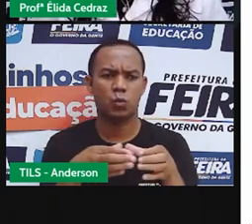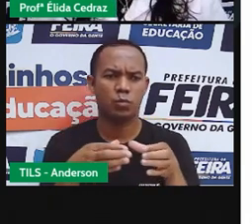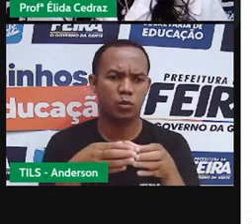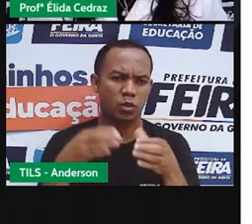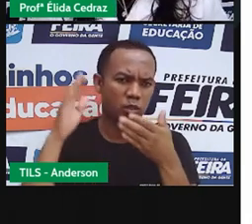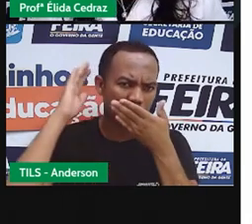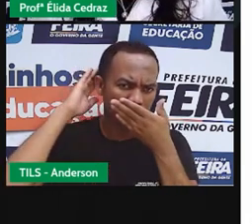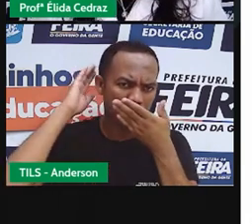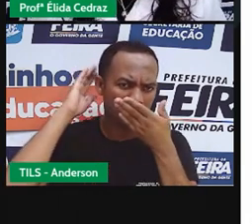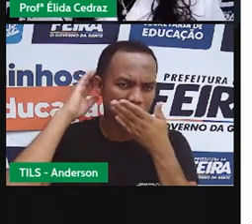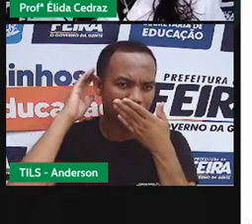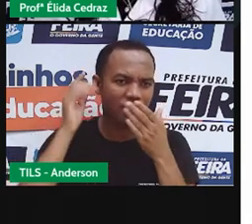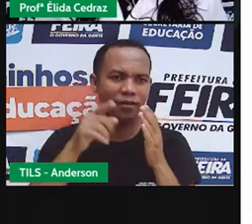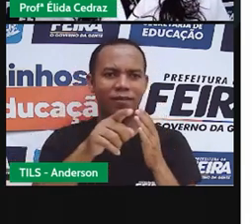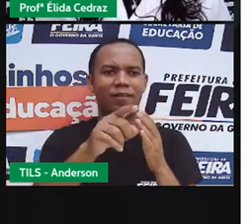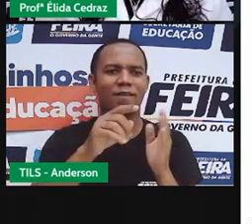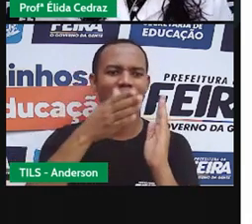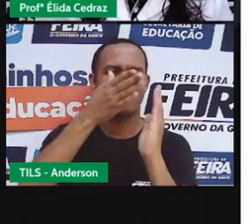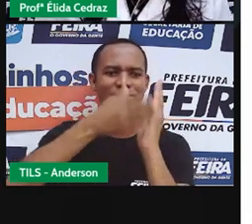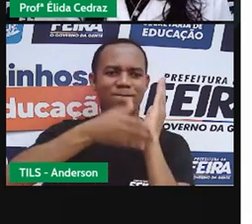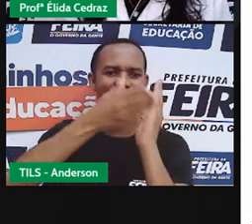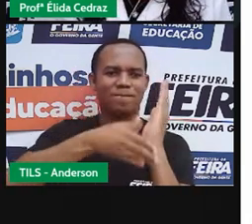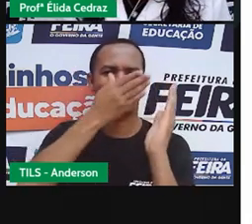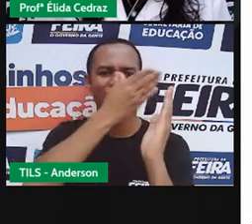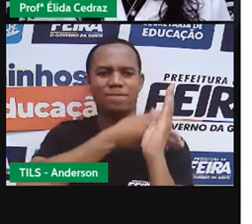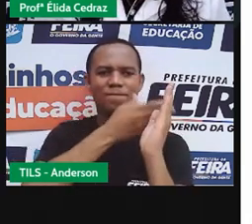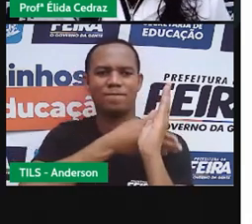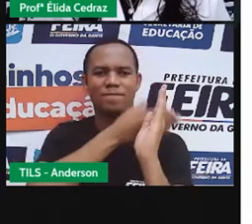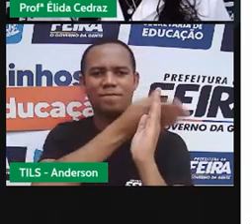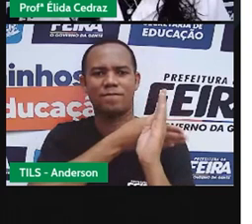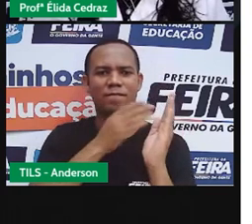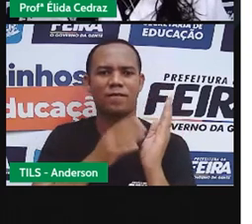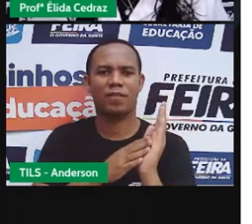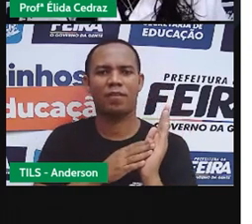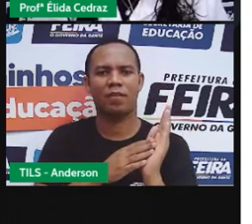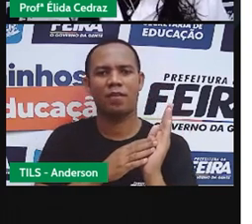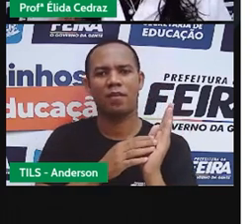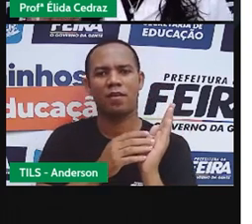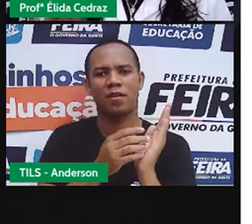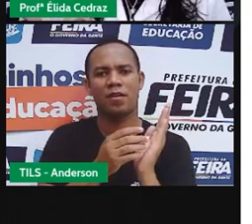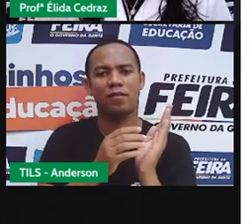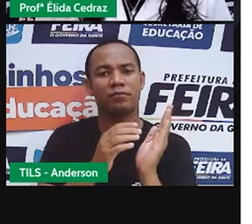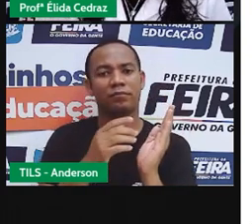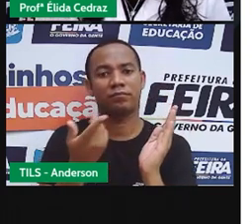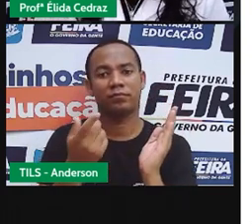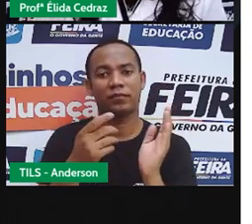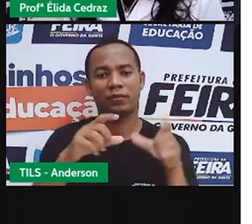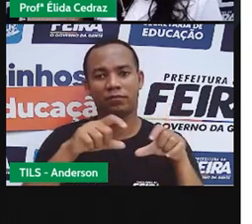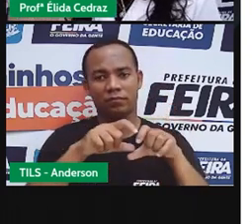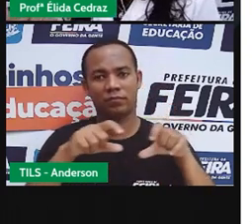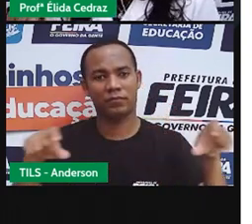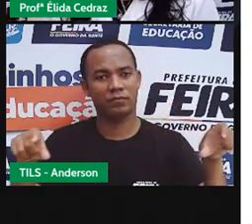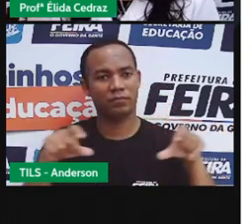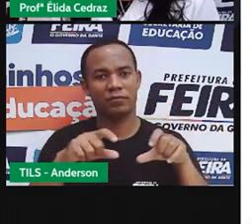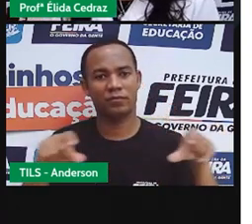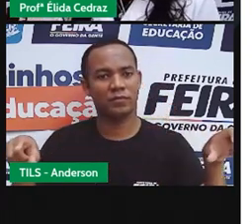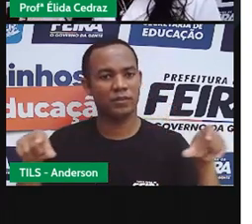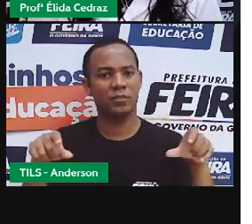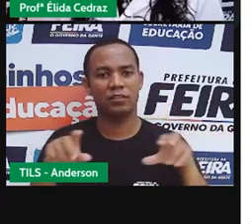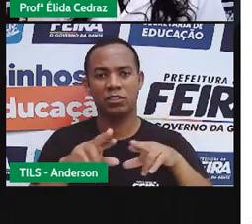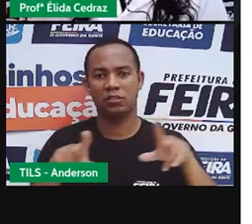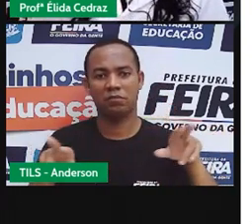indígena. Abacaxi, amendoim, açaí, aipim,